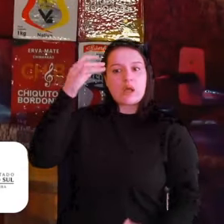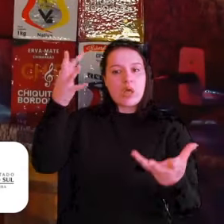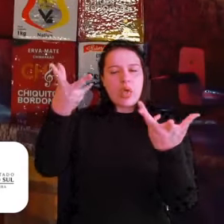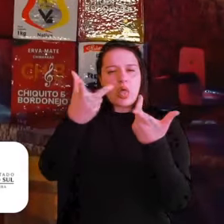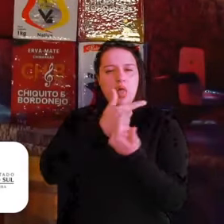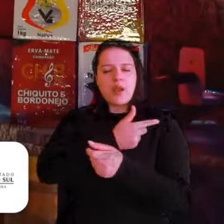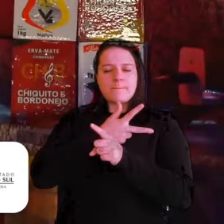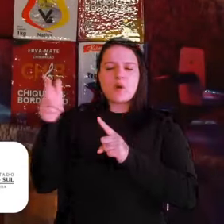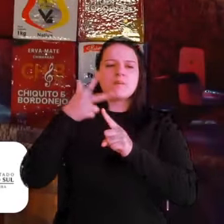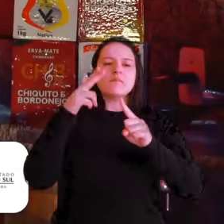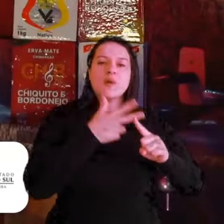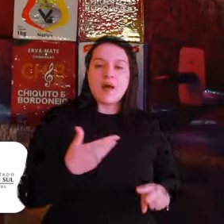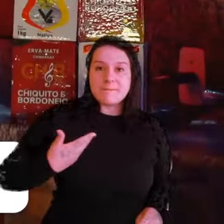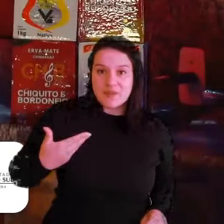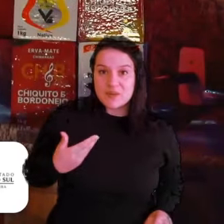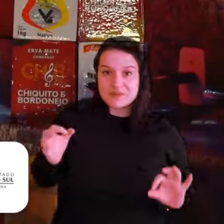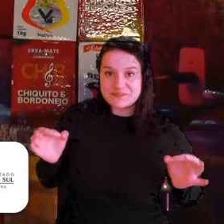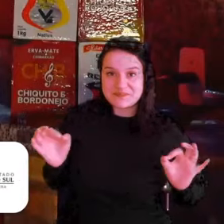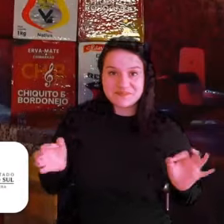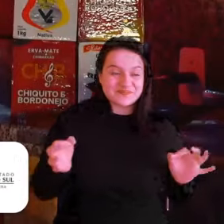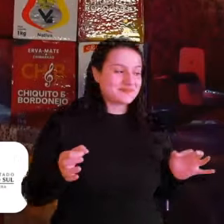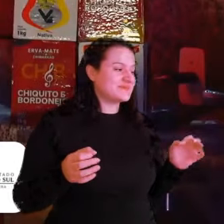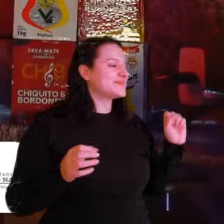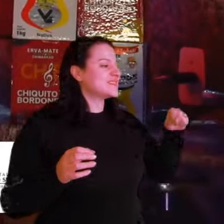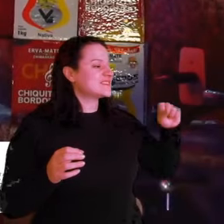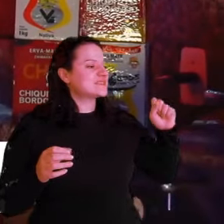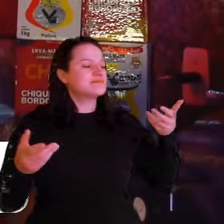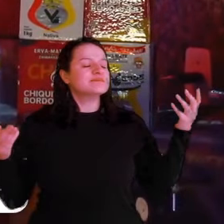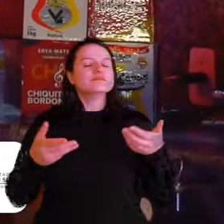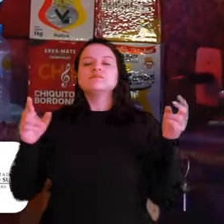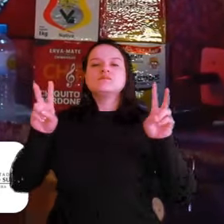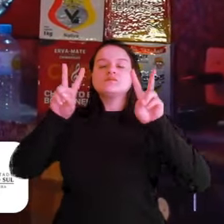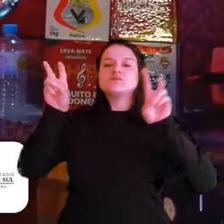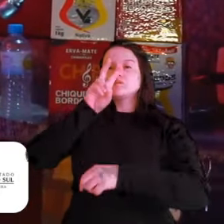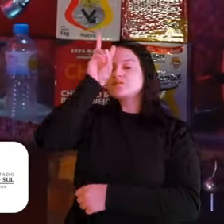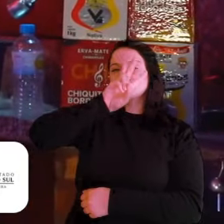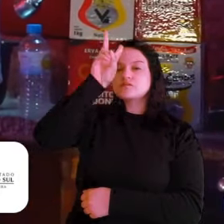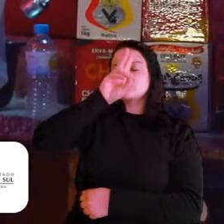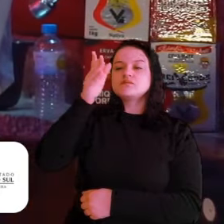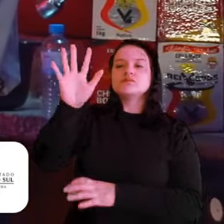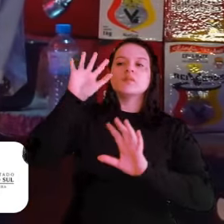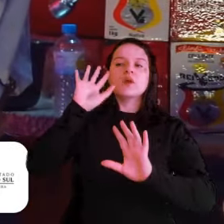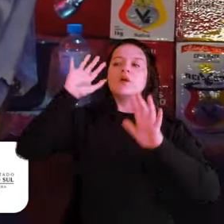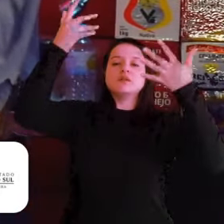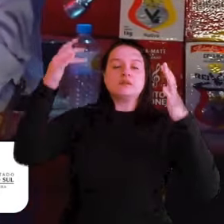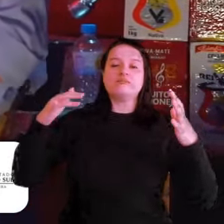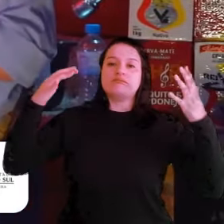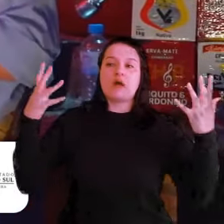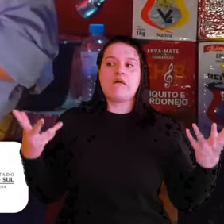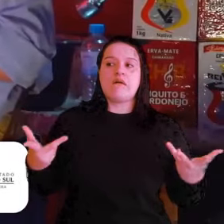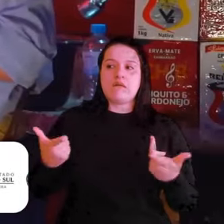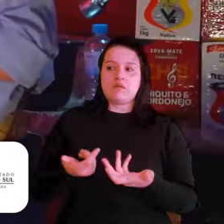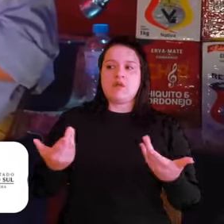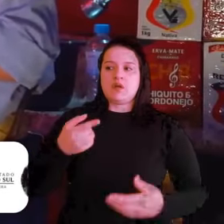e de muitas conquistas de fãs e amigos. Né, meu amigo Fabrício? Com certeza. E por falar em momento histórico, essa semana aconteceu um fato